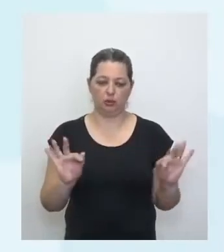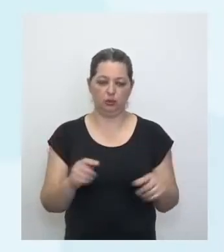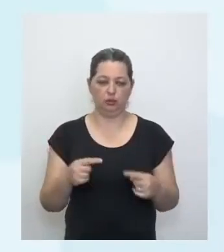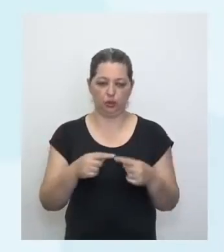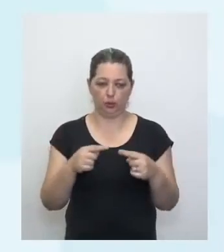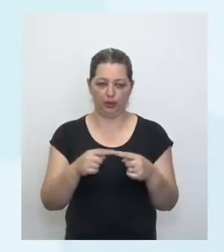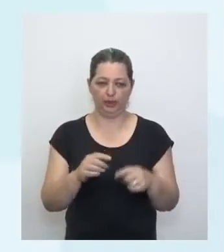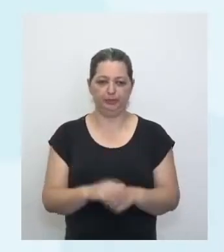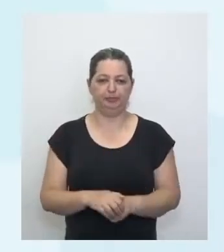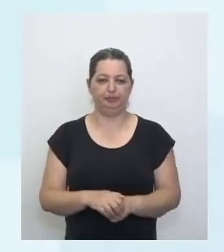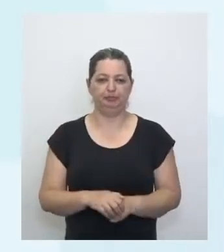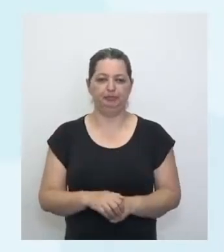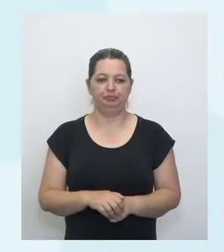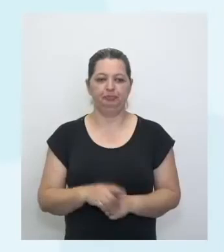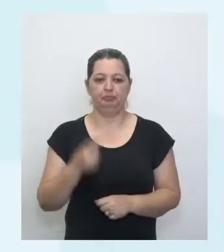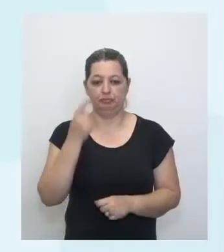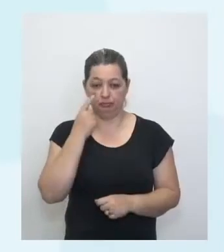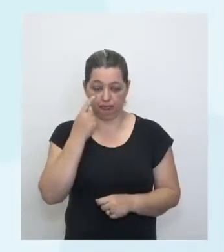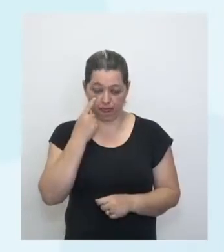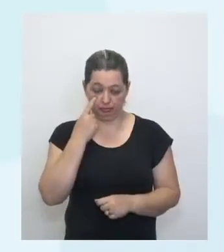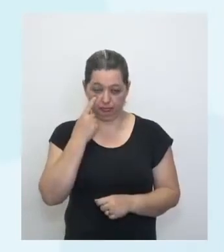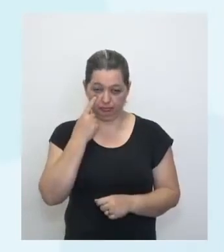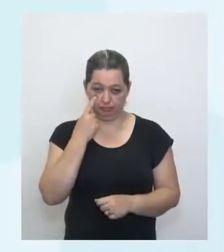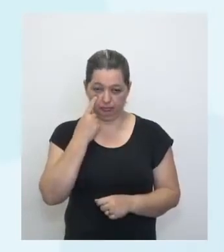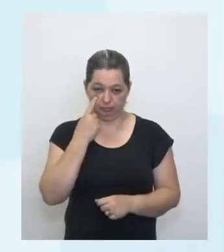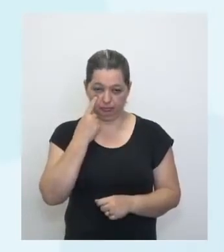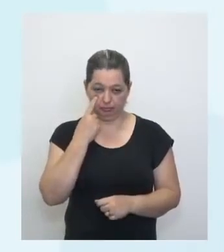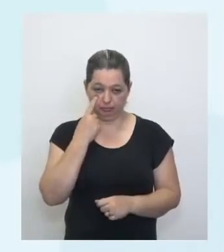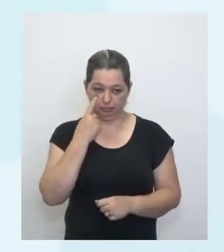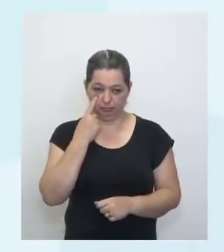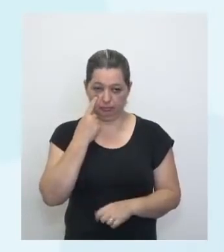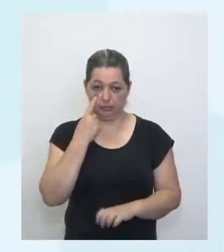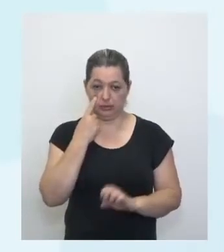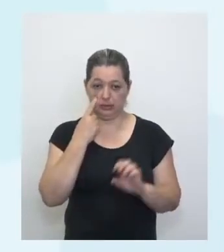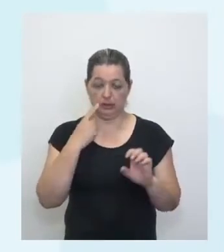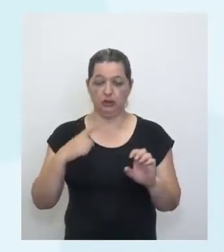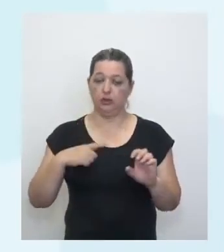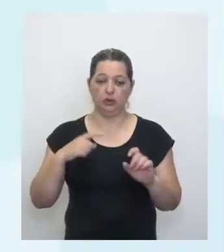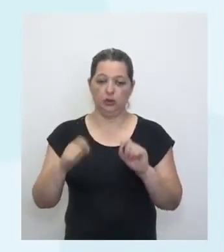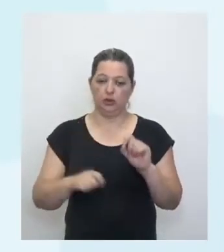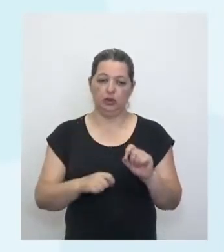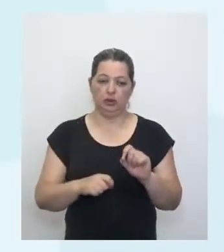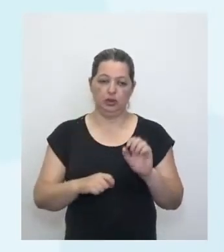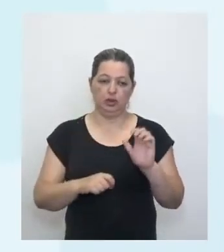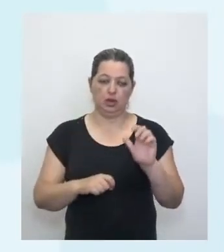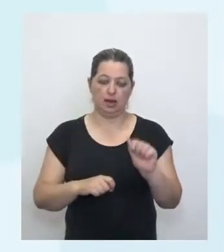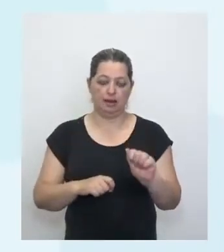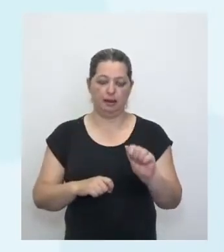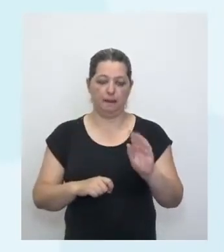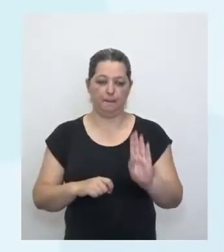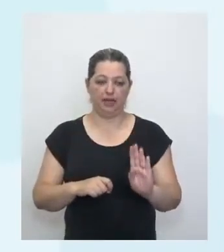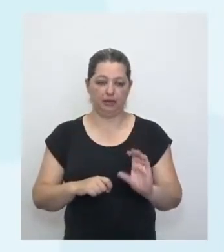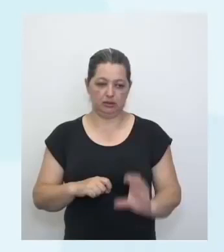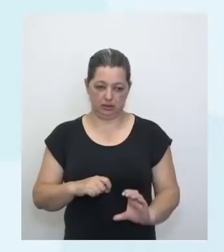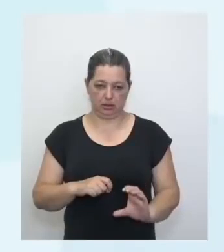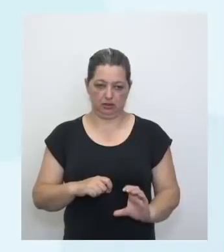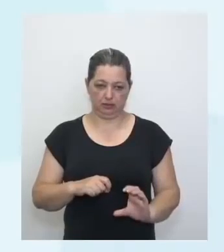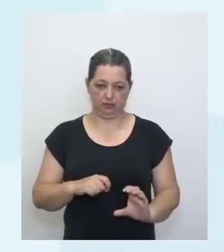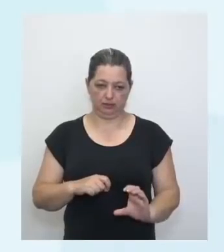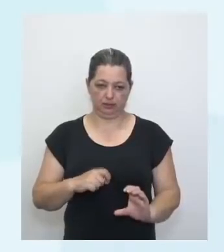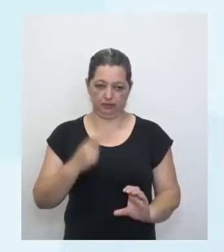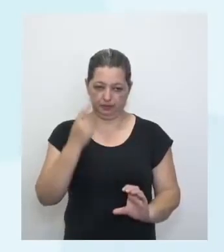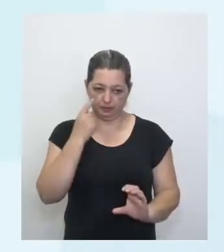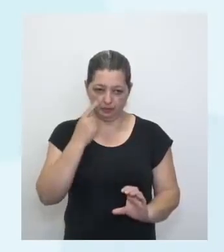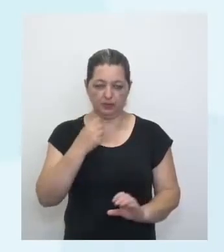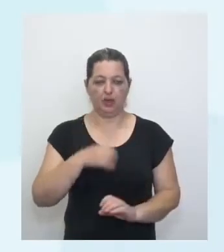Então, do lado direito, do lado esquerdo, olhei ao contrário. Do lado esquerdo, a gente tem lá A, B e C. No item A, eu tenho y